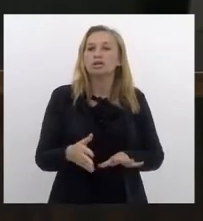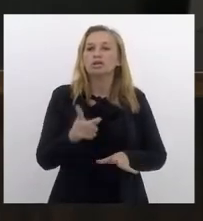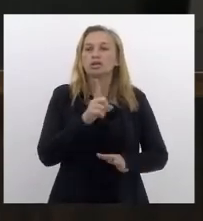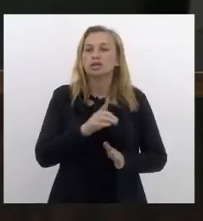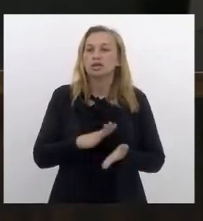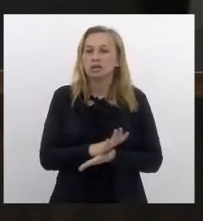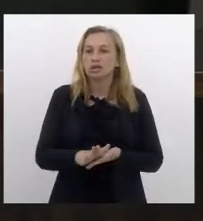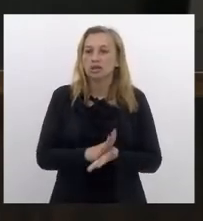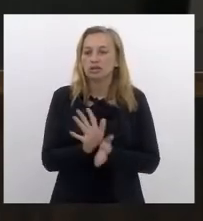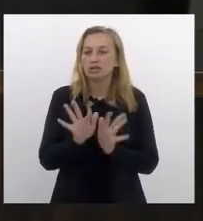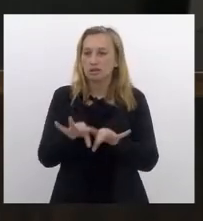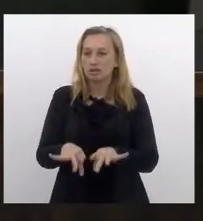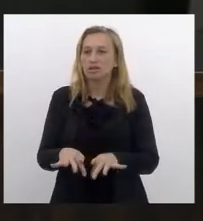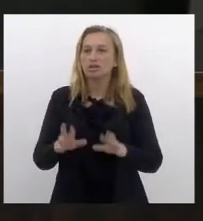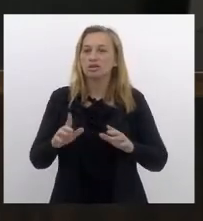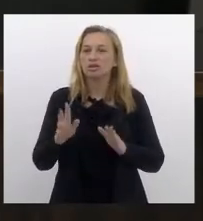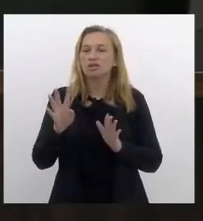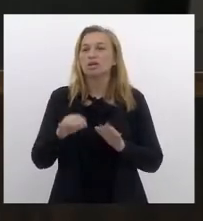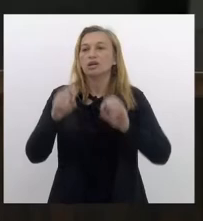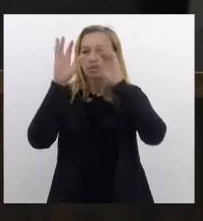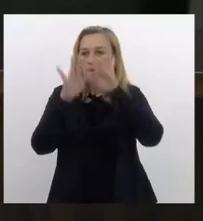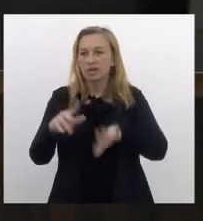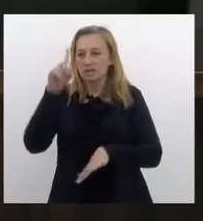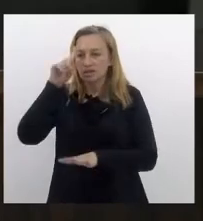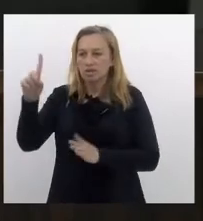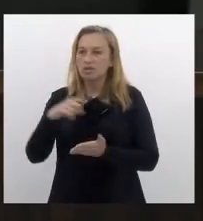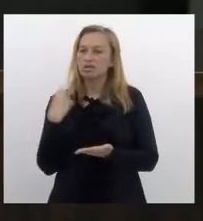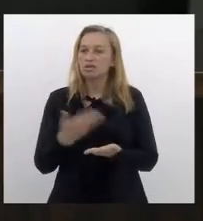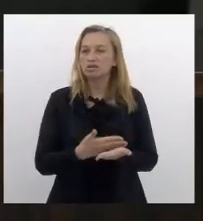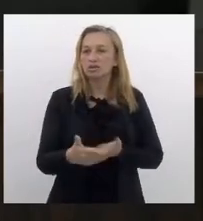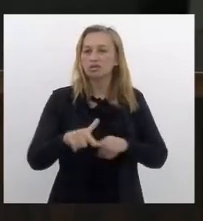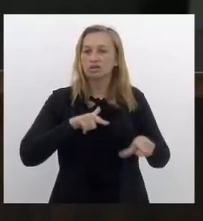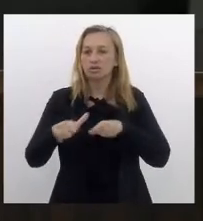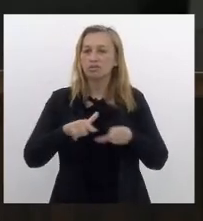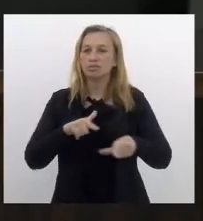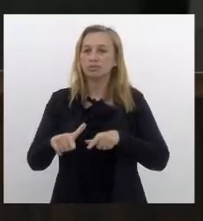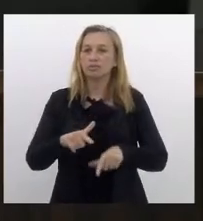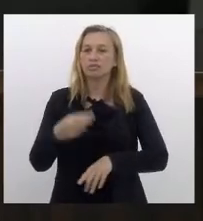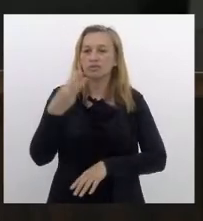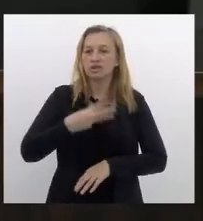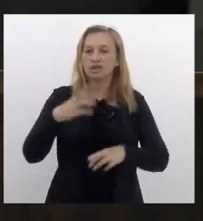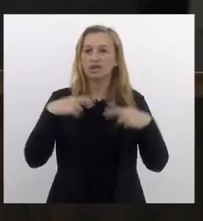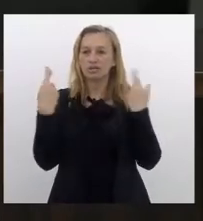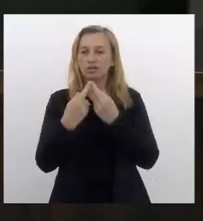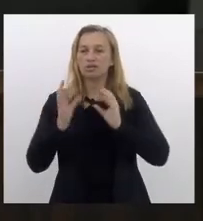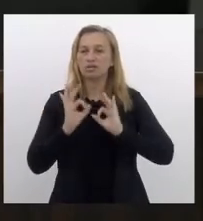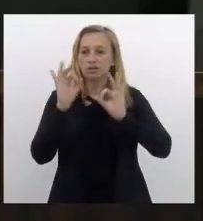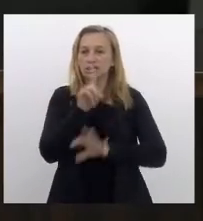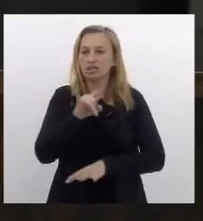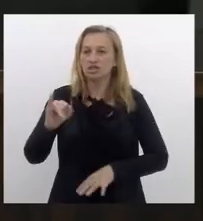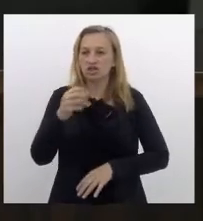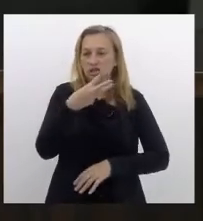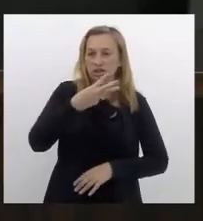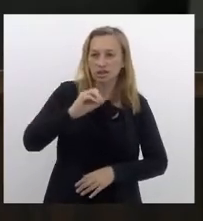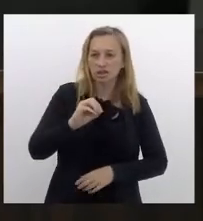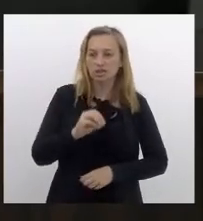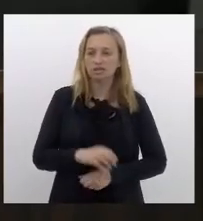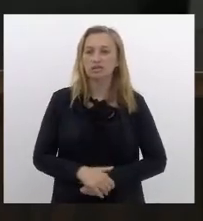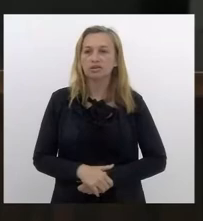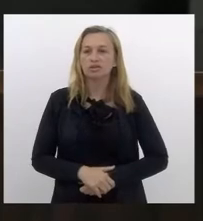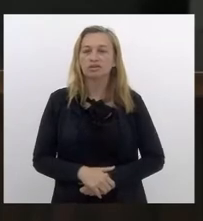está encerrado. Havia número legal sobre a proteção de Deus, iniciamos o nosso trabalho. Está aberta a terceira sessão extraordinária do dia 30. Fica aqui,